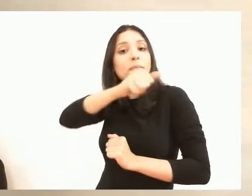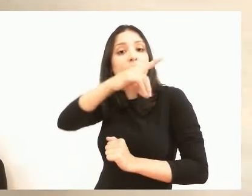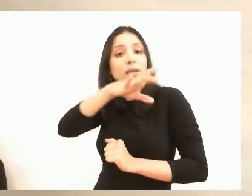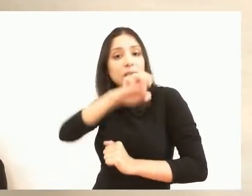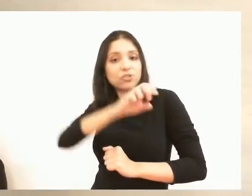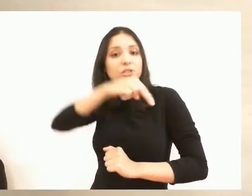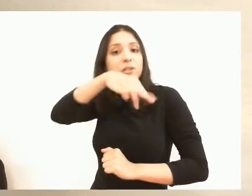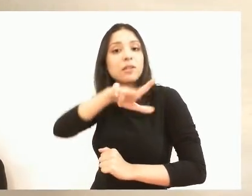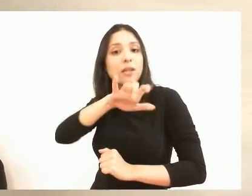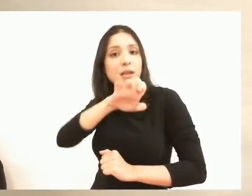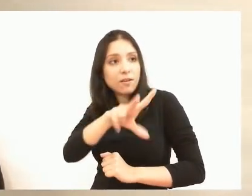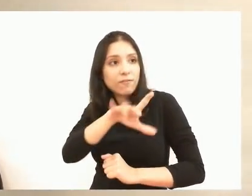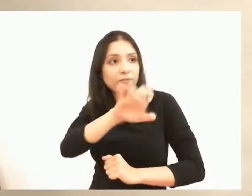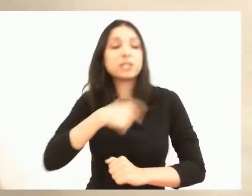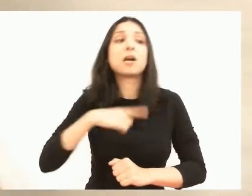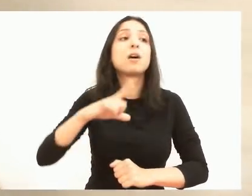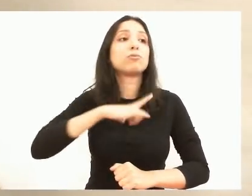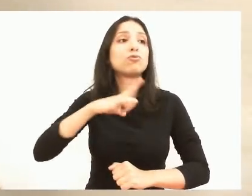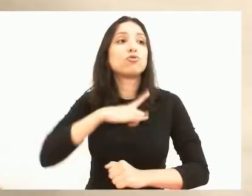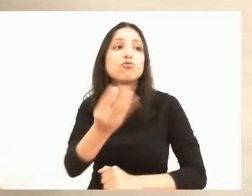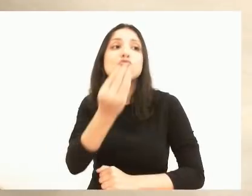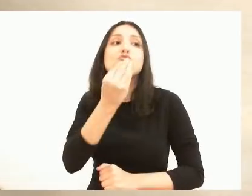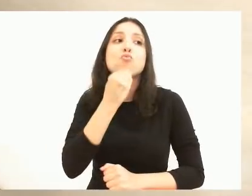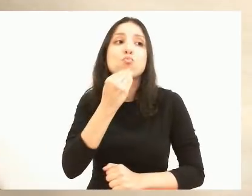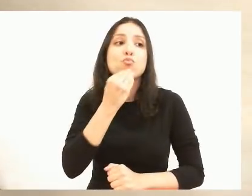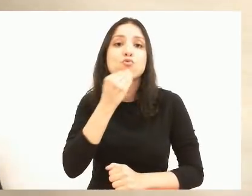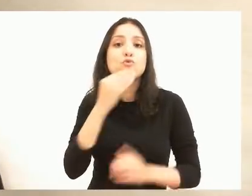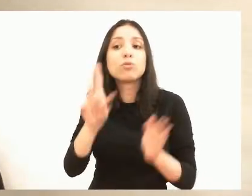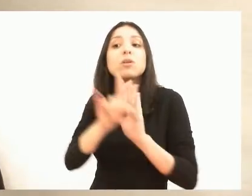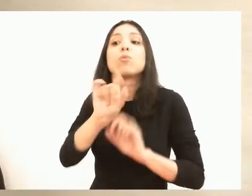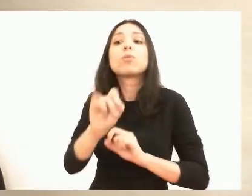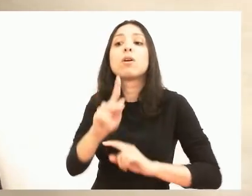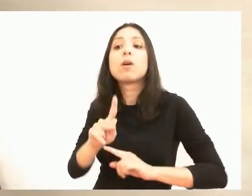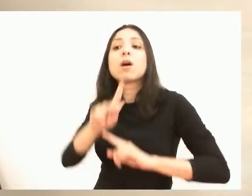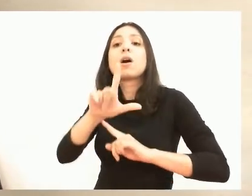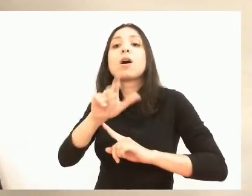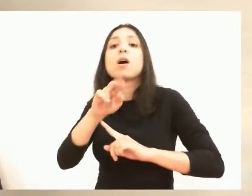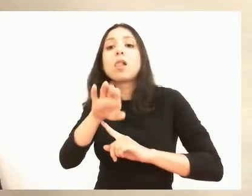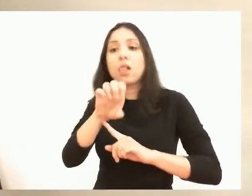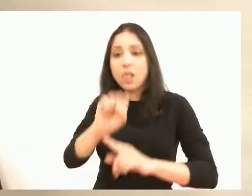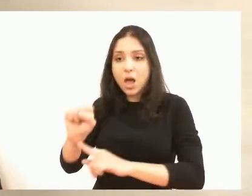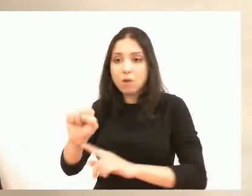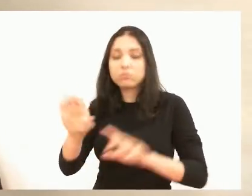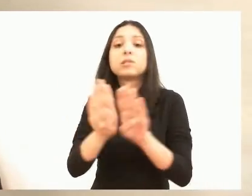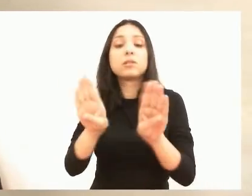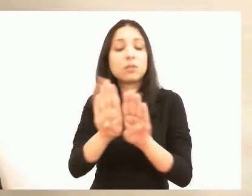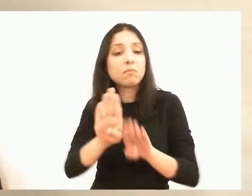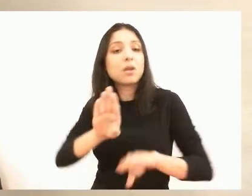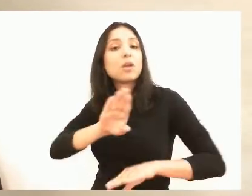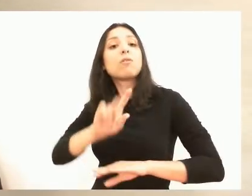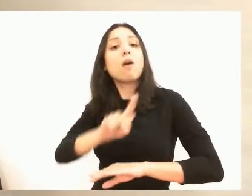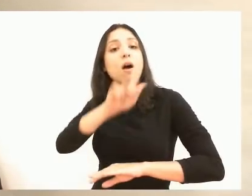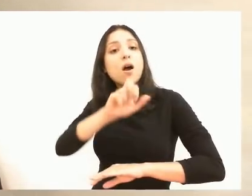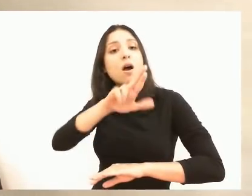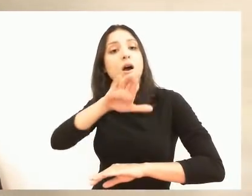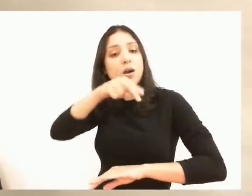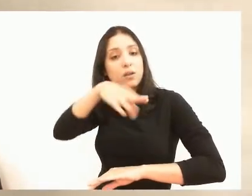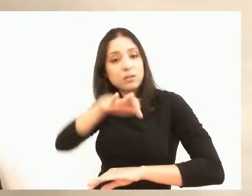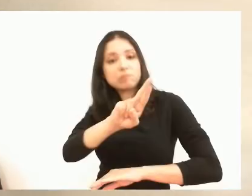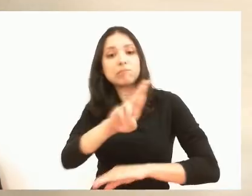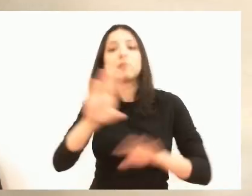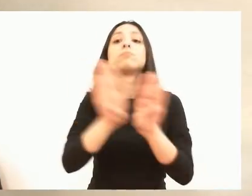tive a oportunidade de ser aluna tanto do klaus quanto do raymer então esse trabalho da escuta do corpo